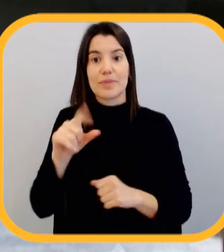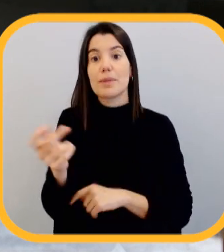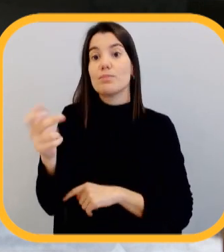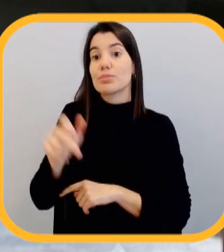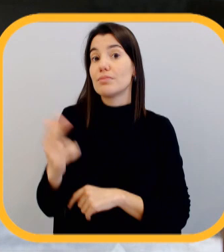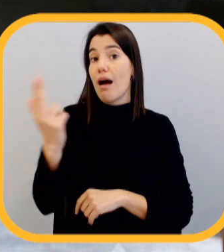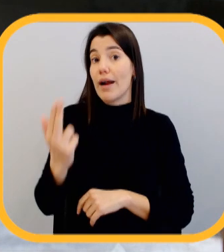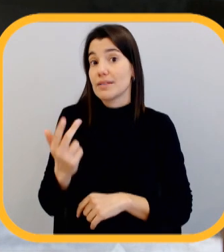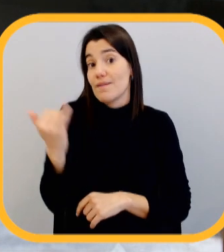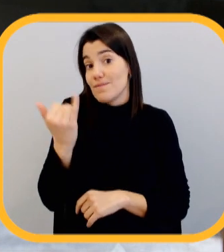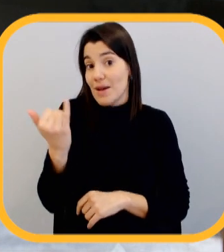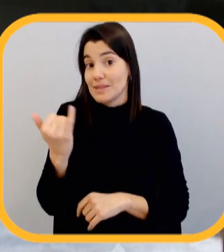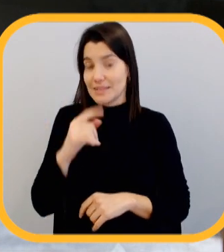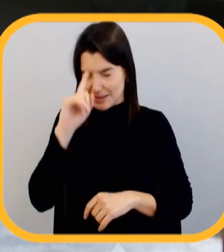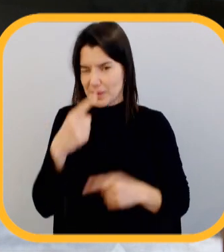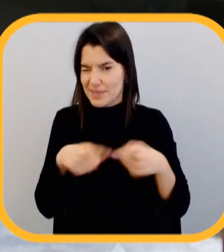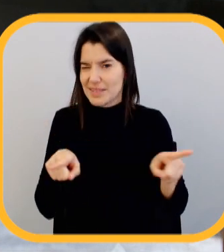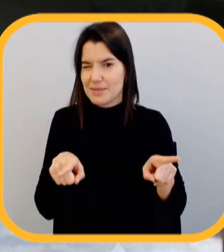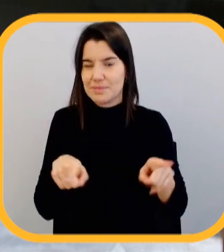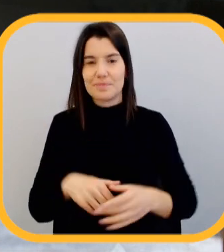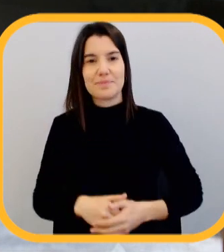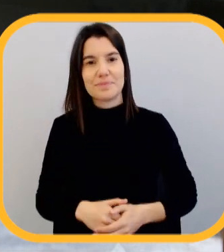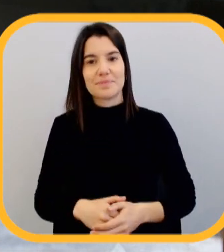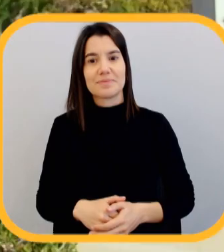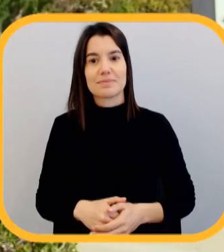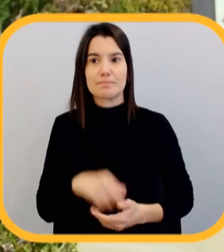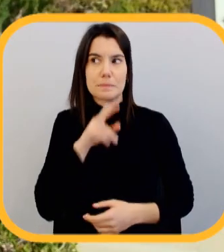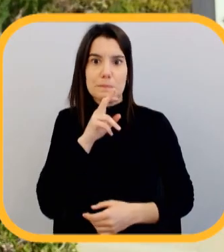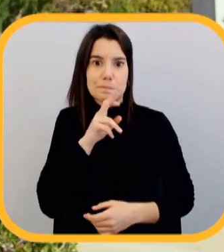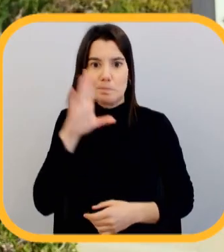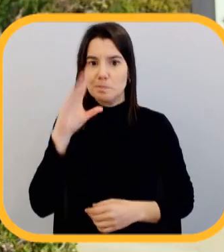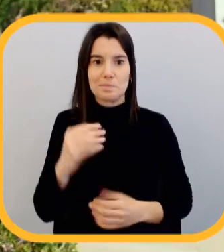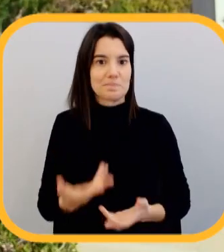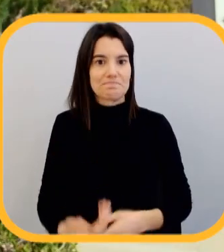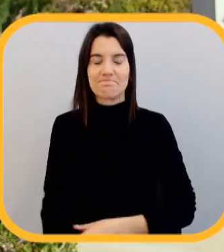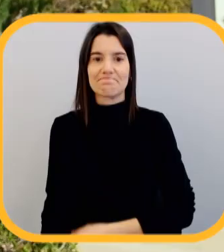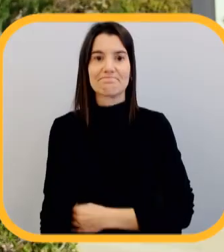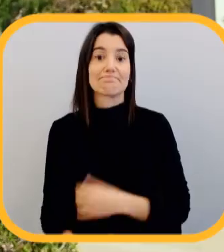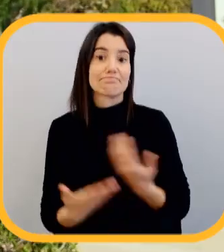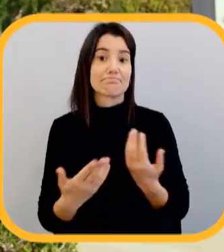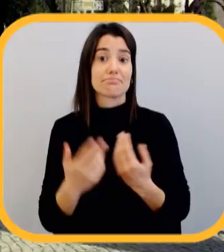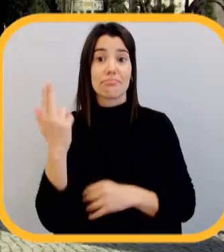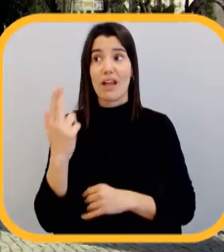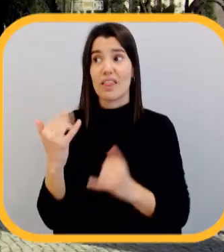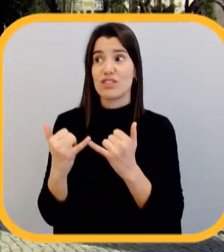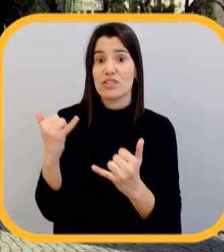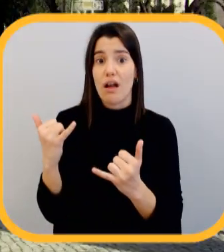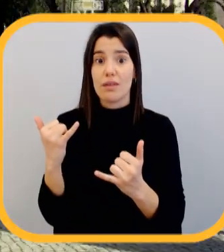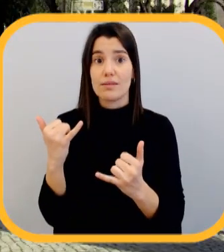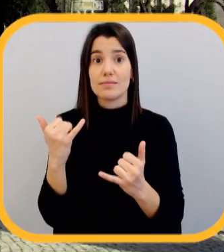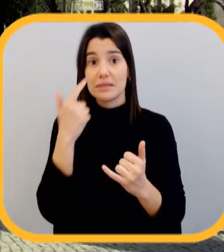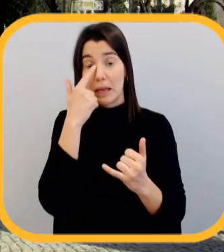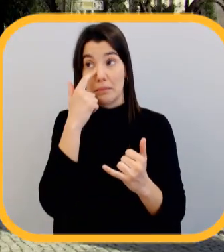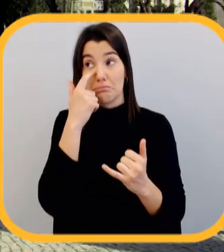artificial surge também a arte artificial. Sabes qual é a diferença? Não sei responder a essa questão. A arte